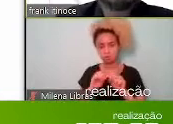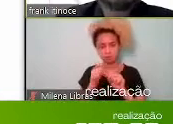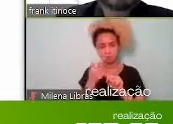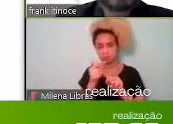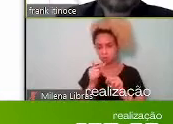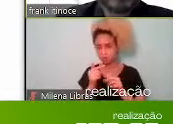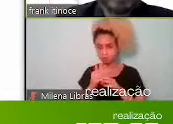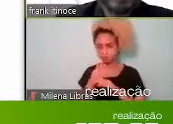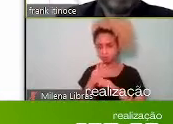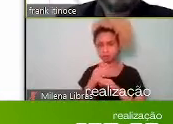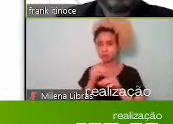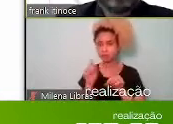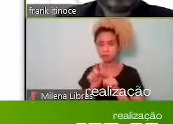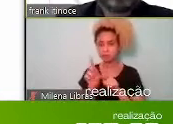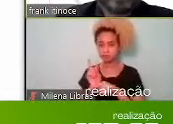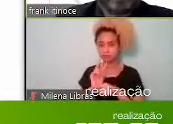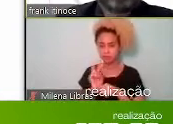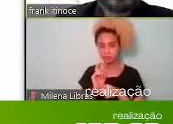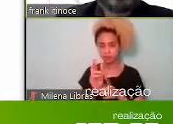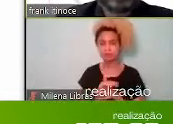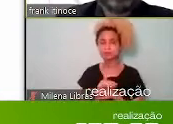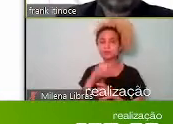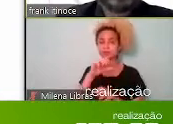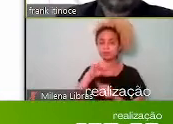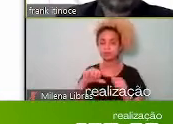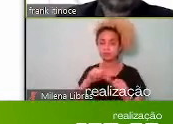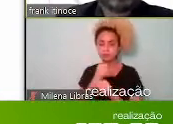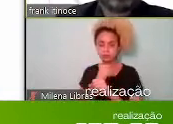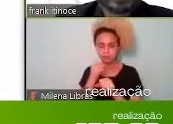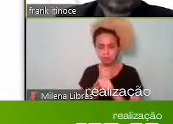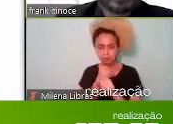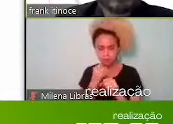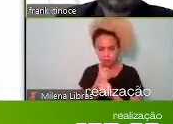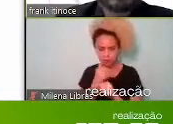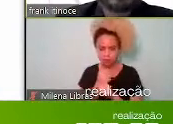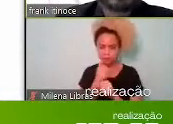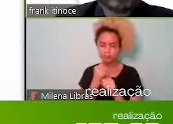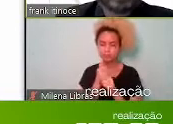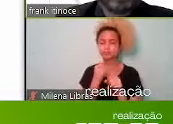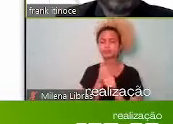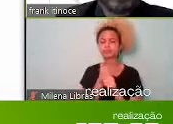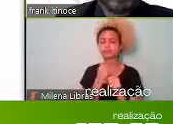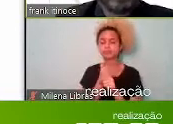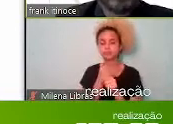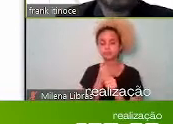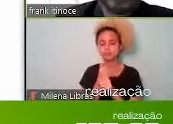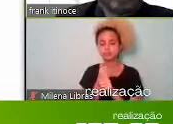vistoriados. Reforma do prédio, quando você muda a ocupação,